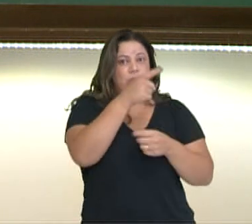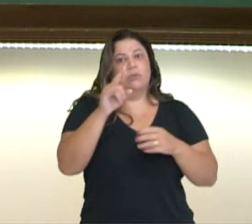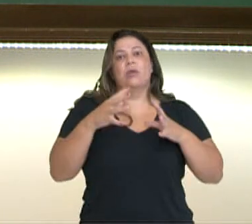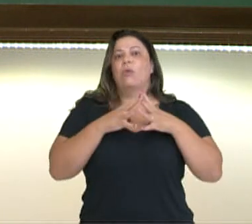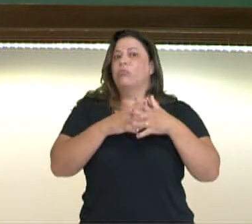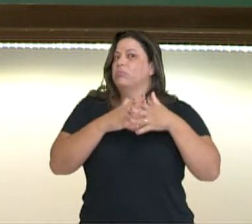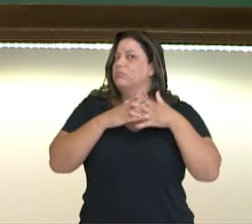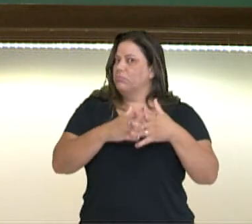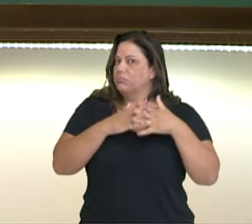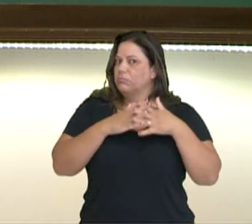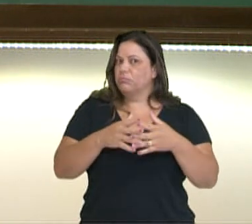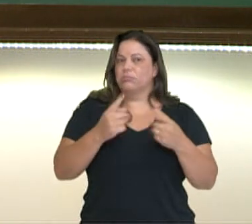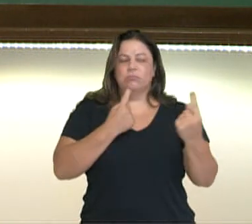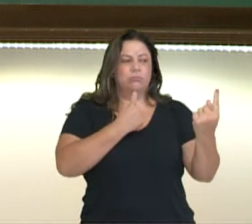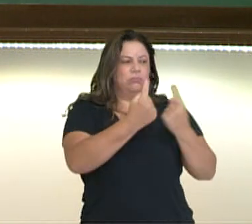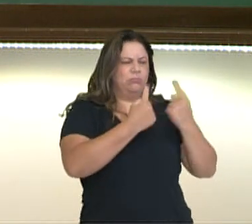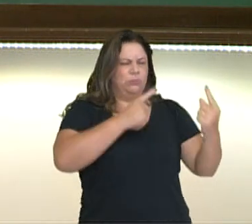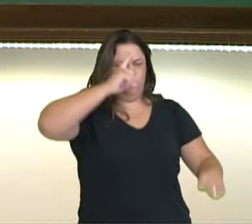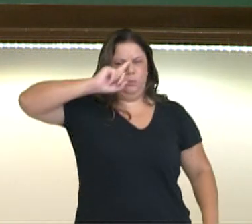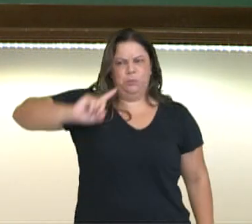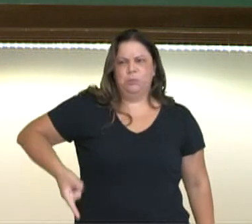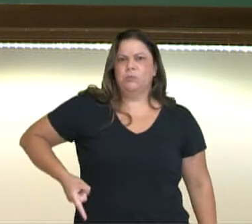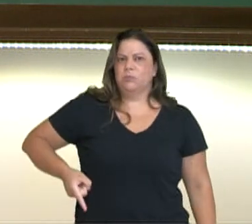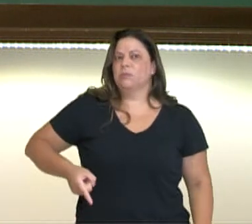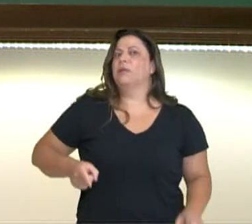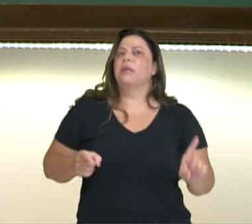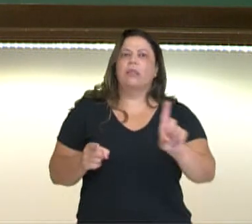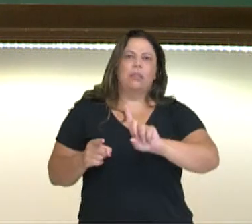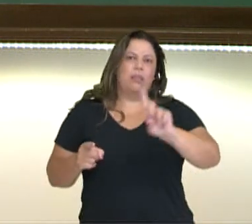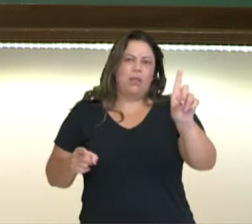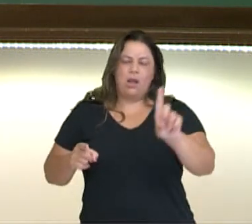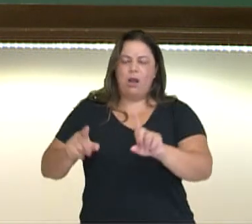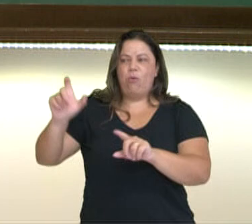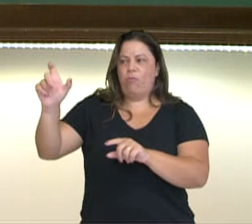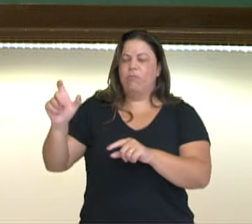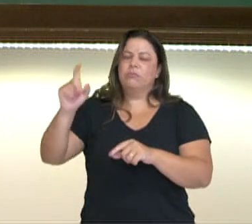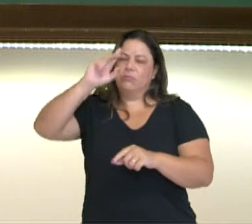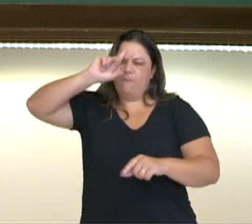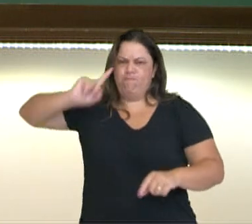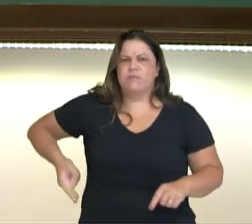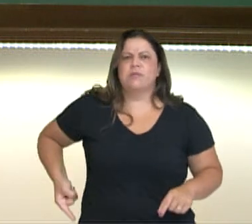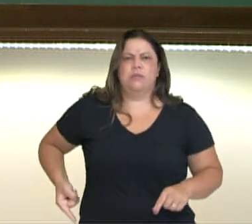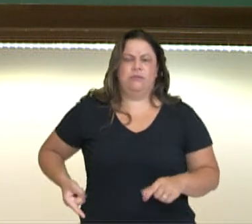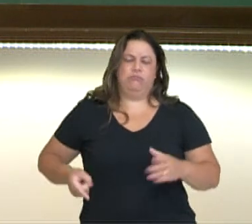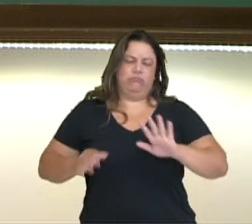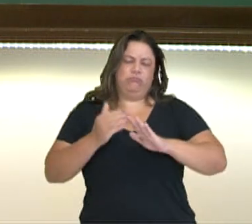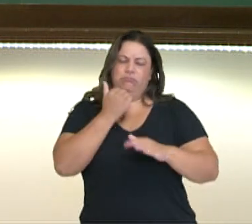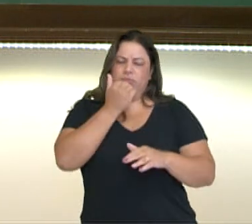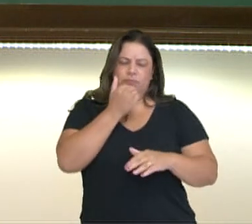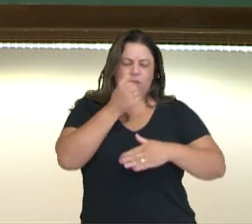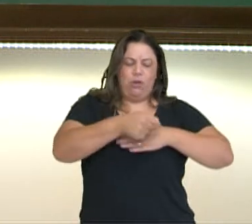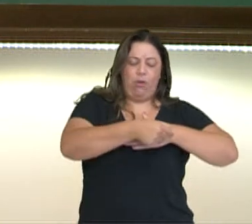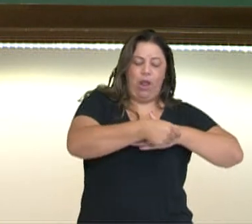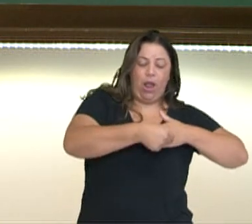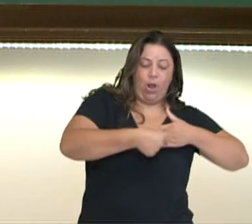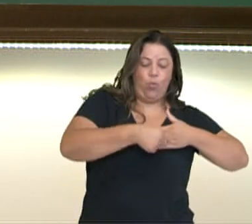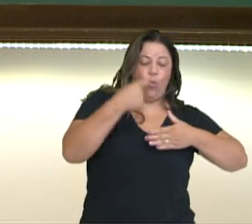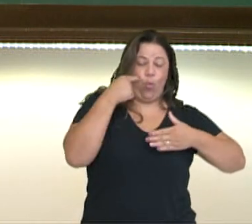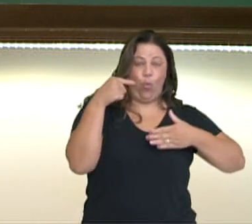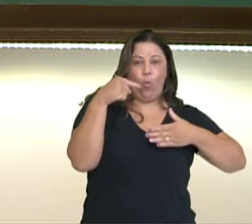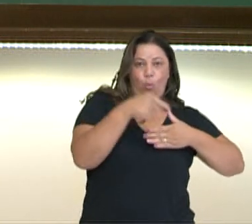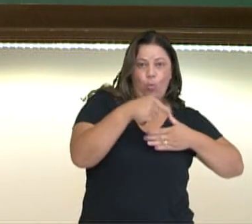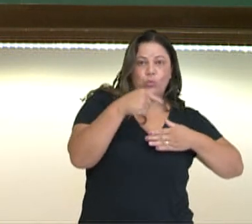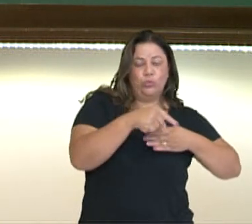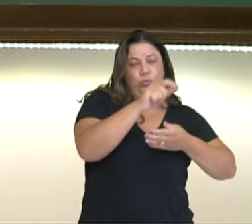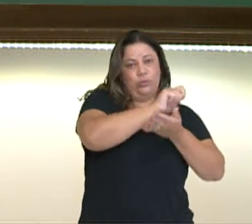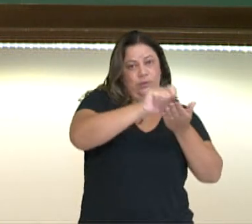aqui discurso de autoridade, a palavra autoridade com autoritarismo, nada a ver. Aqui é autoridade